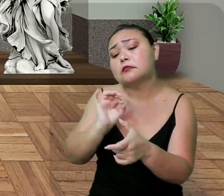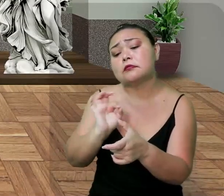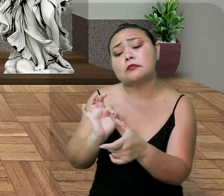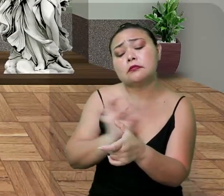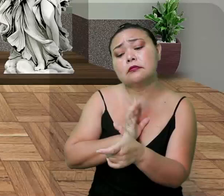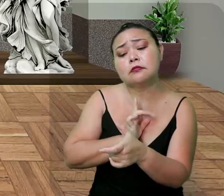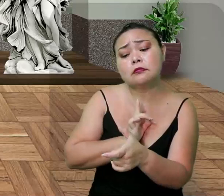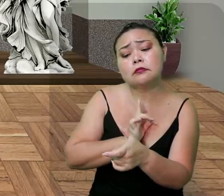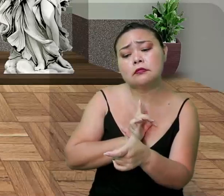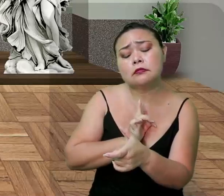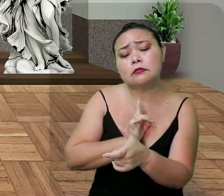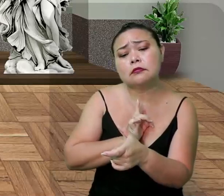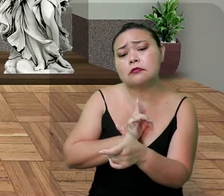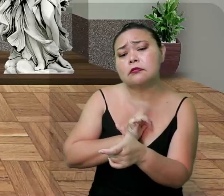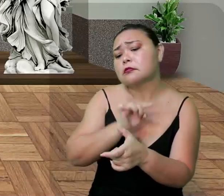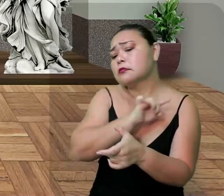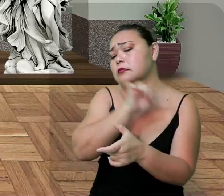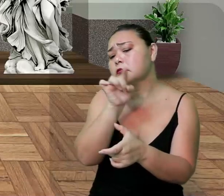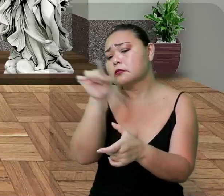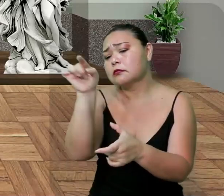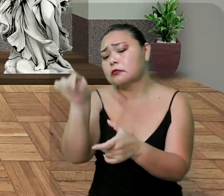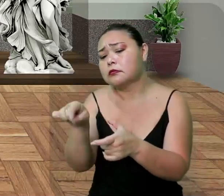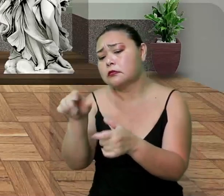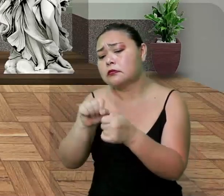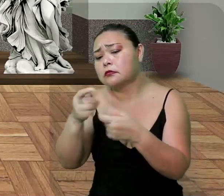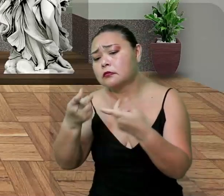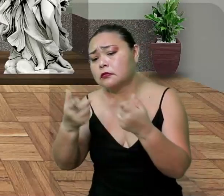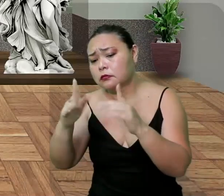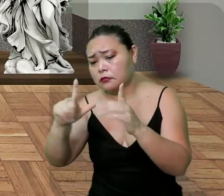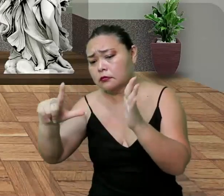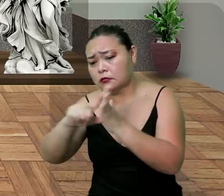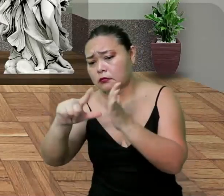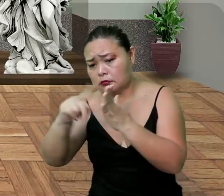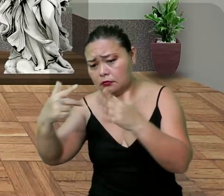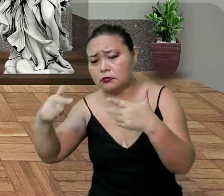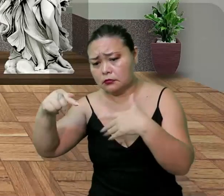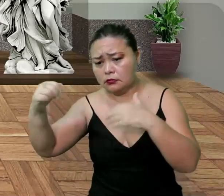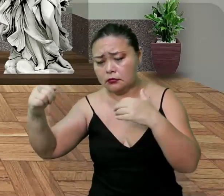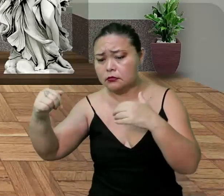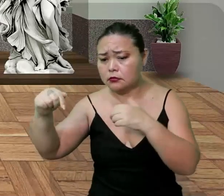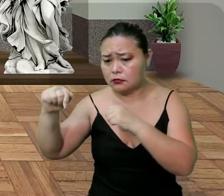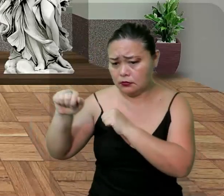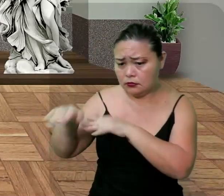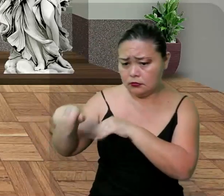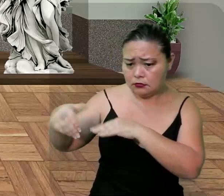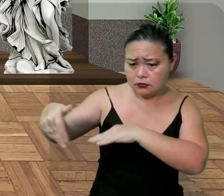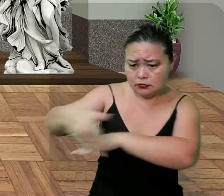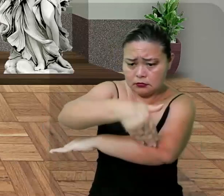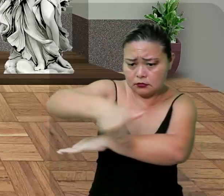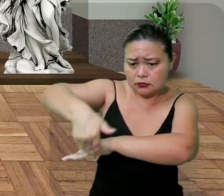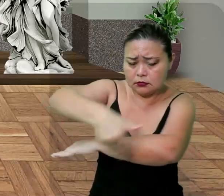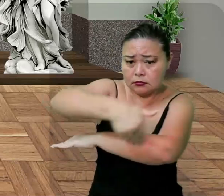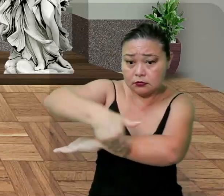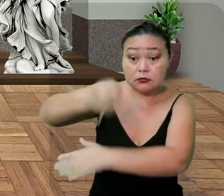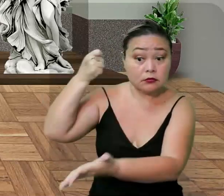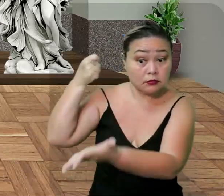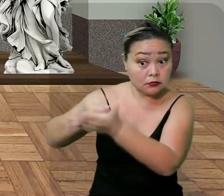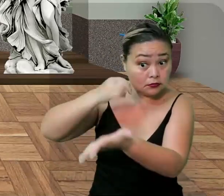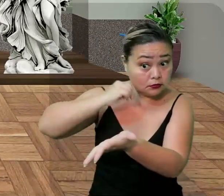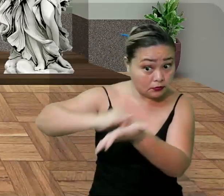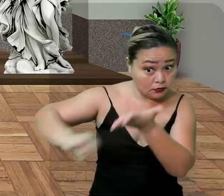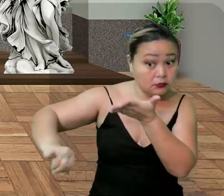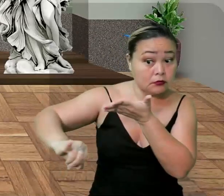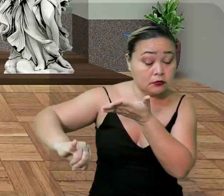assim, o cara que tem um comércio, uma loja lá na 7 de setembro, aqui em Porto Velho, ele paga o imposto